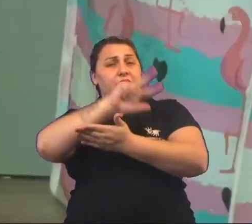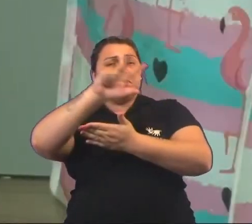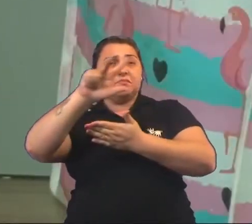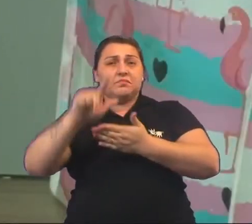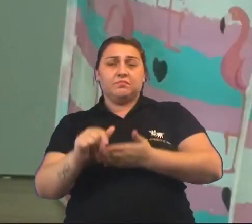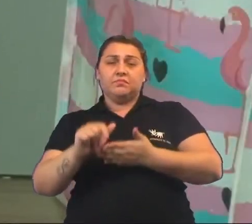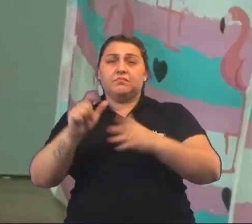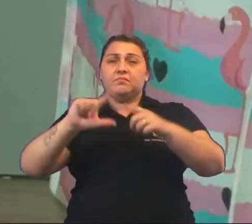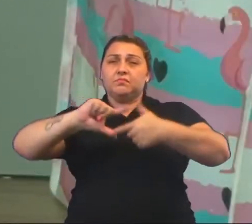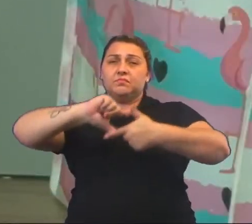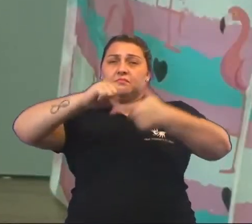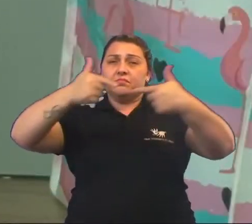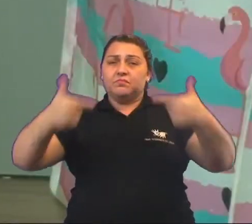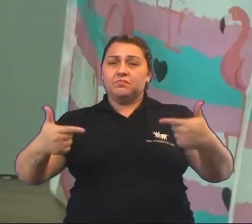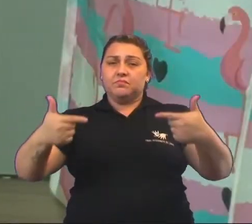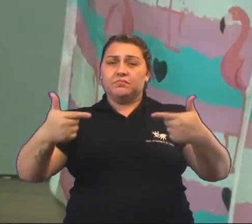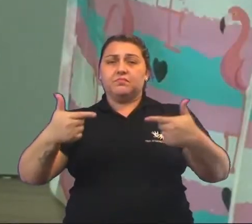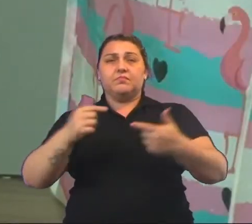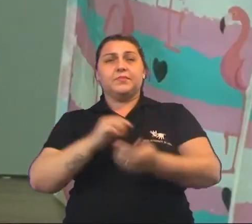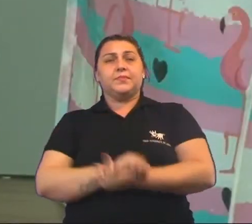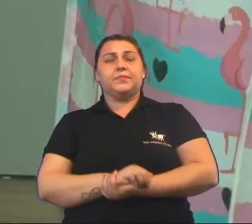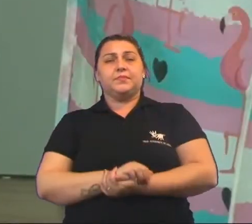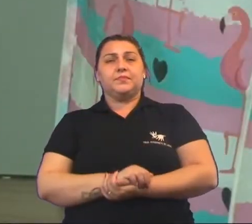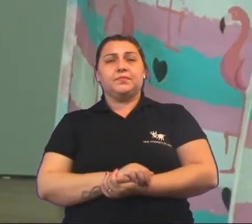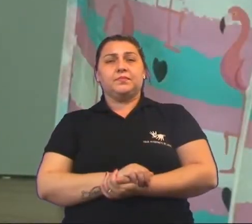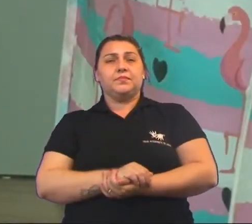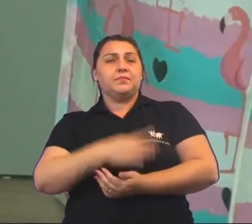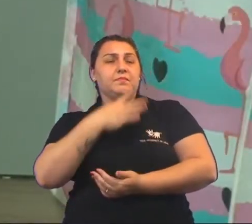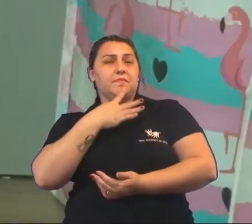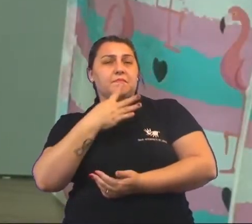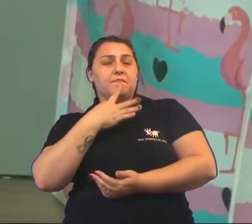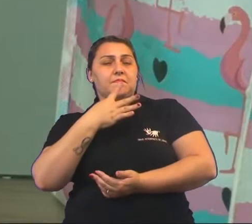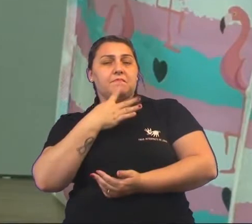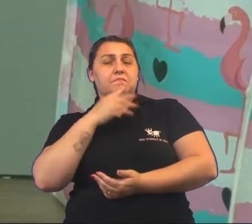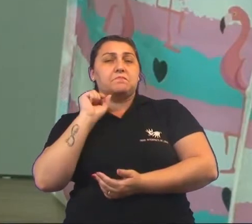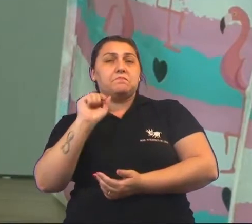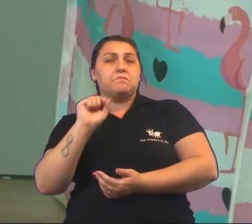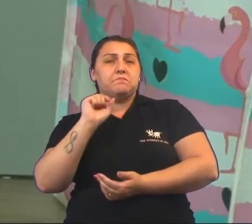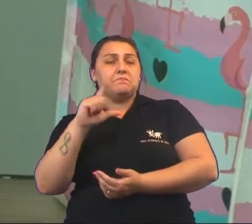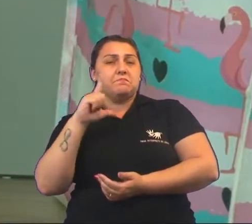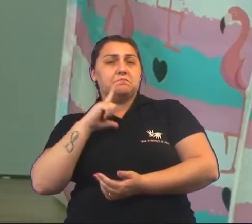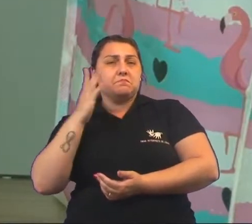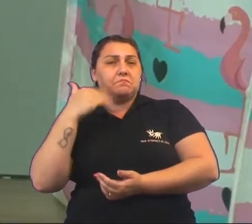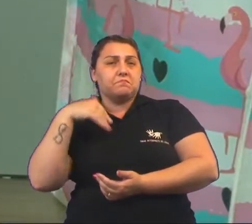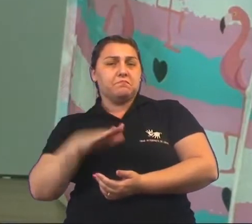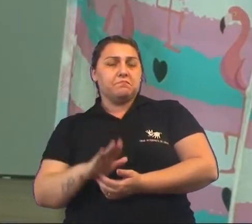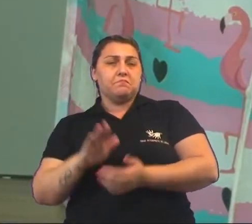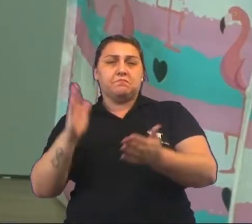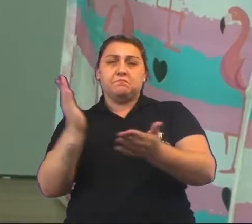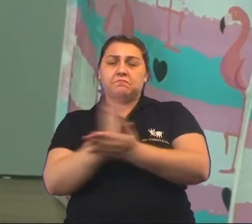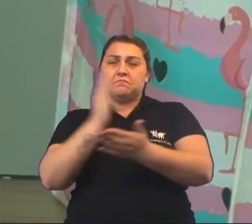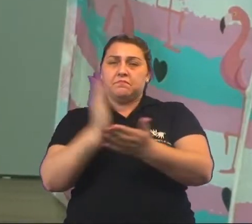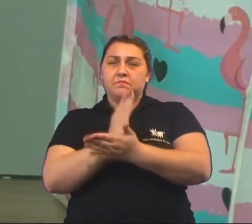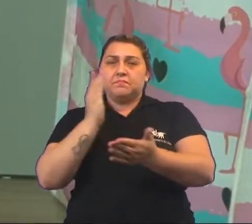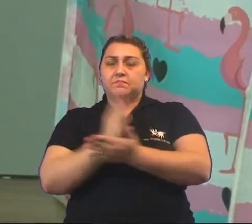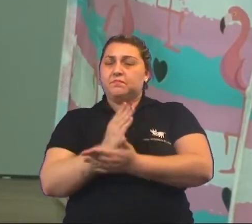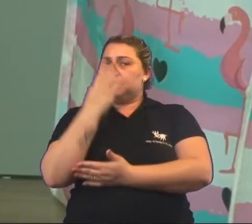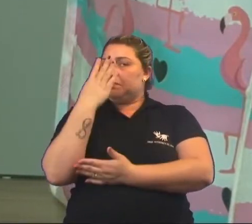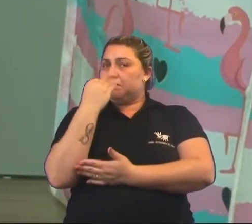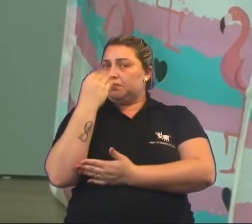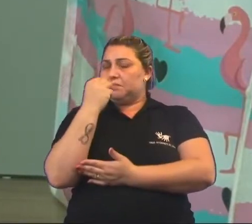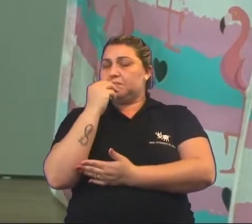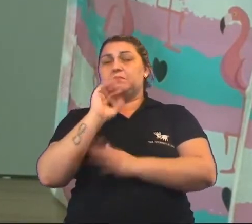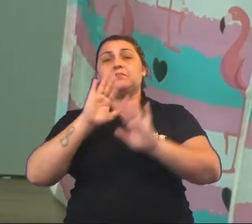formas geométricas. Aliás, vamos conhecer o que tem mais nesse álbum, além dessas formas.